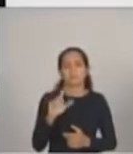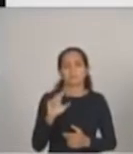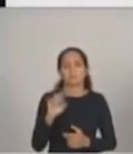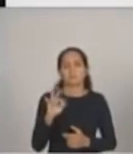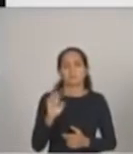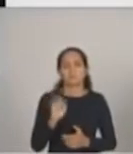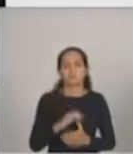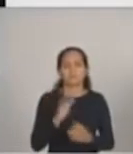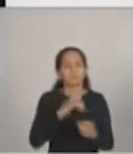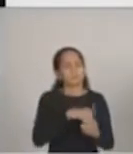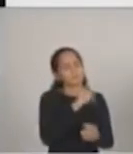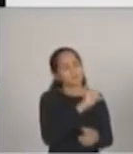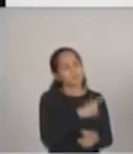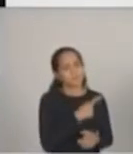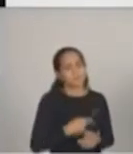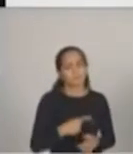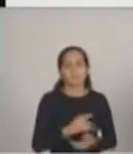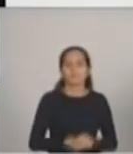Voto sim, senhor presidente.